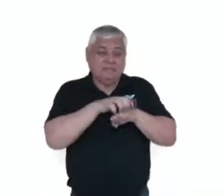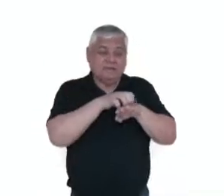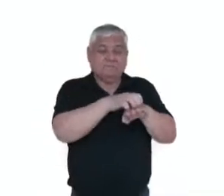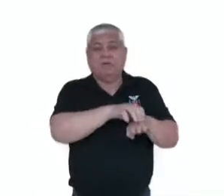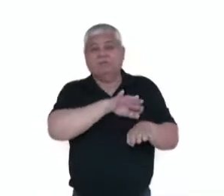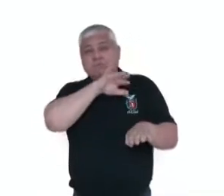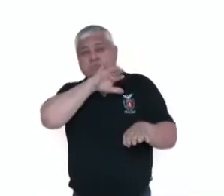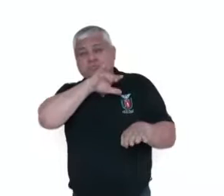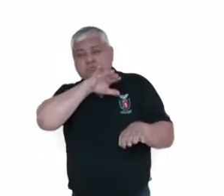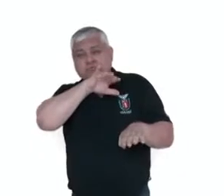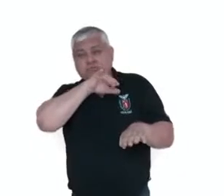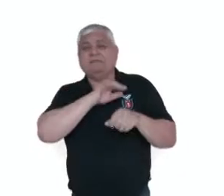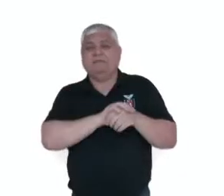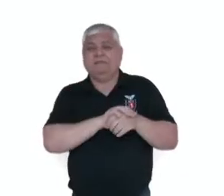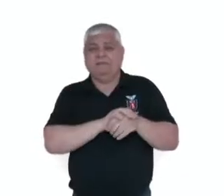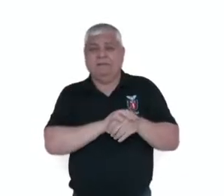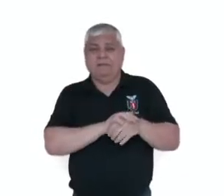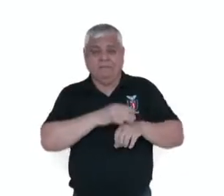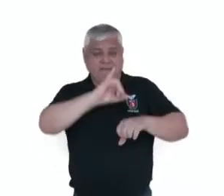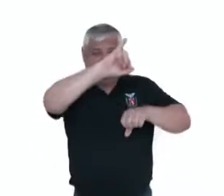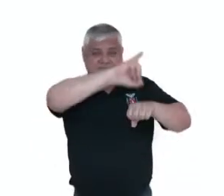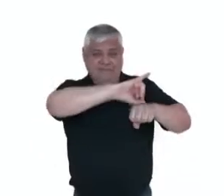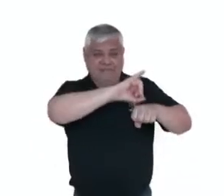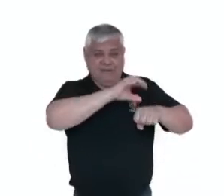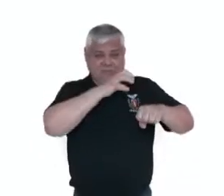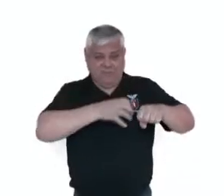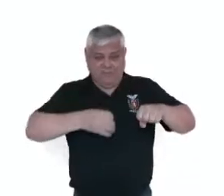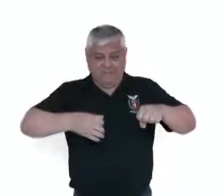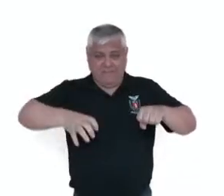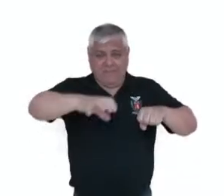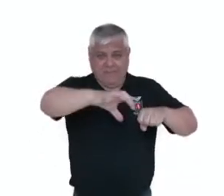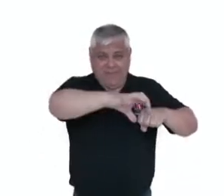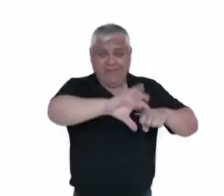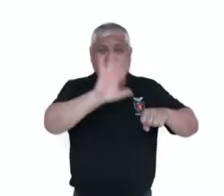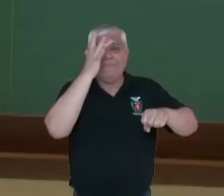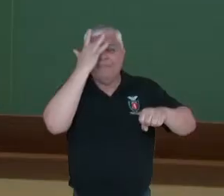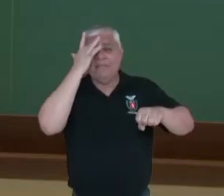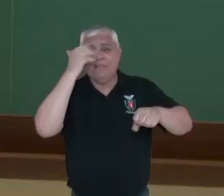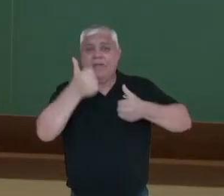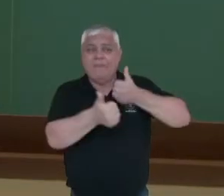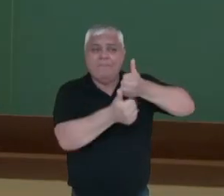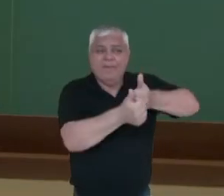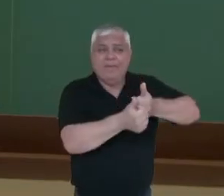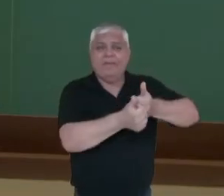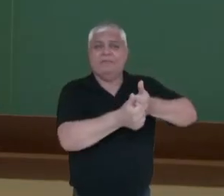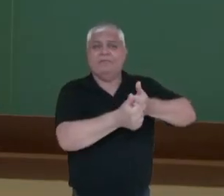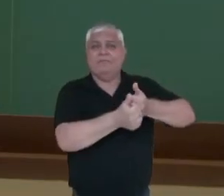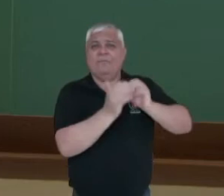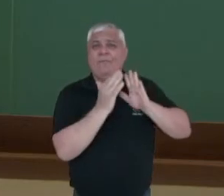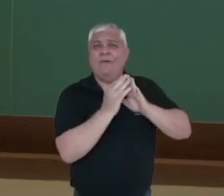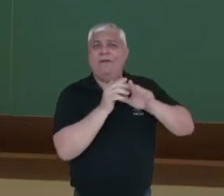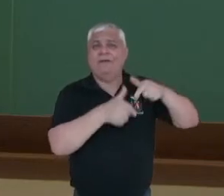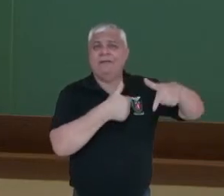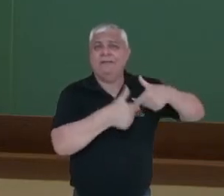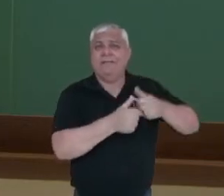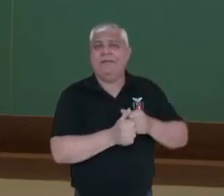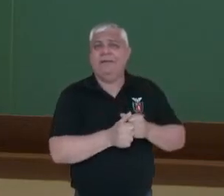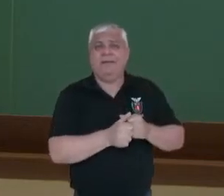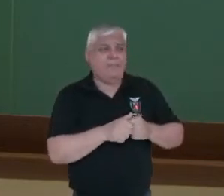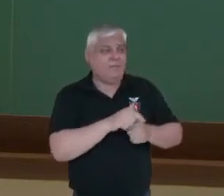cidades próximas, que vai fazer com que a população se concentre nas metrópoles. E aí nós vamos ter a formação